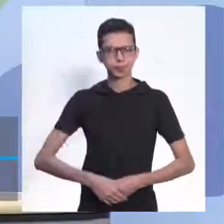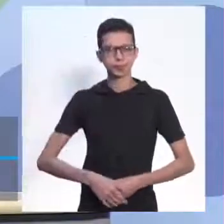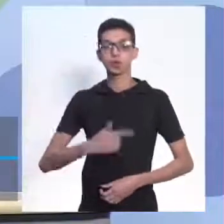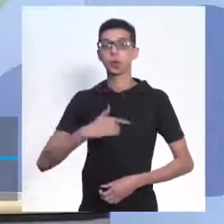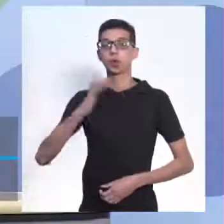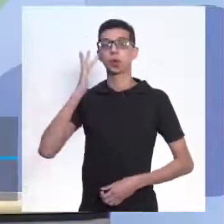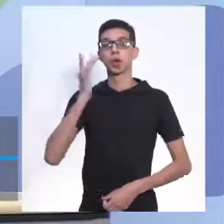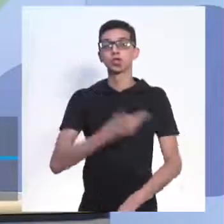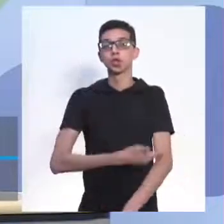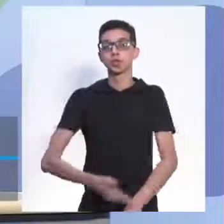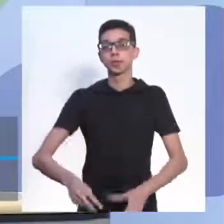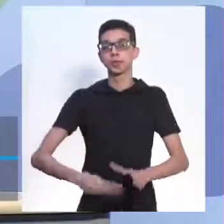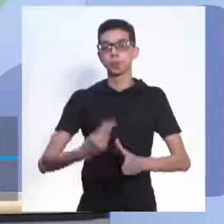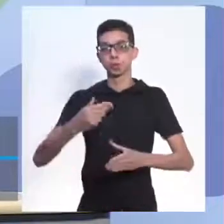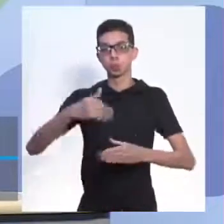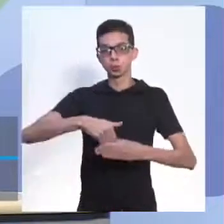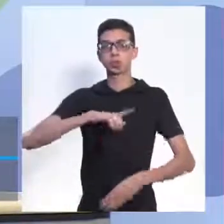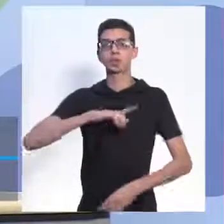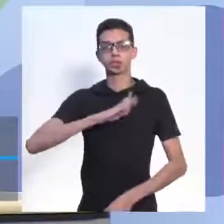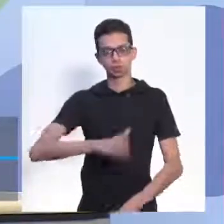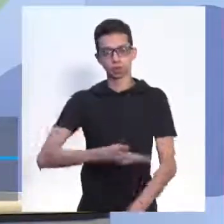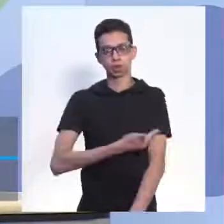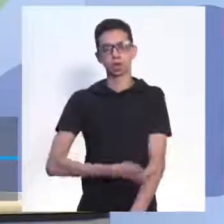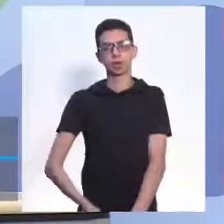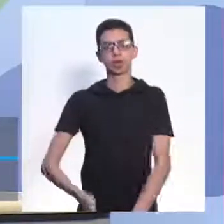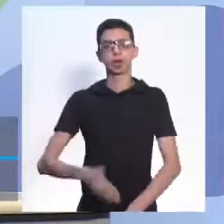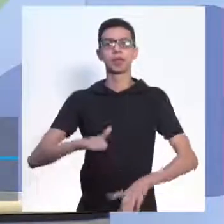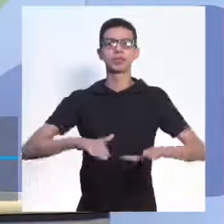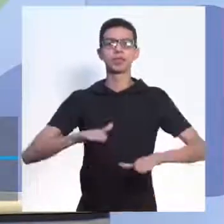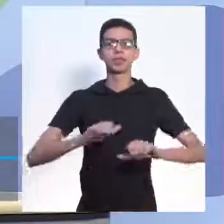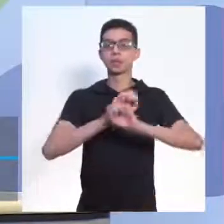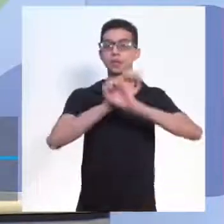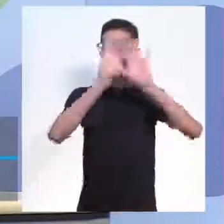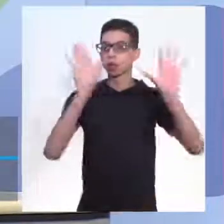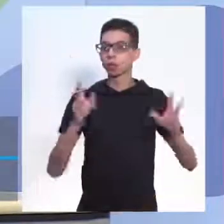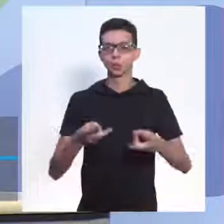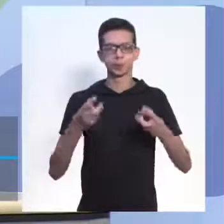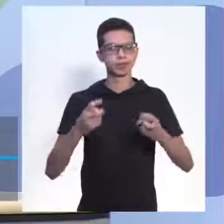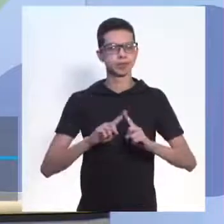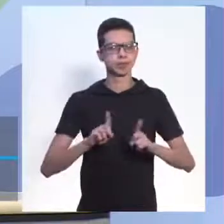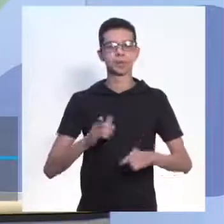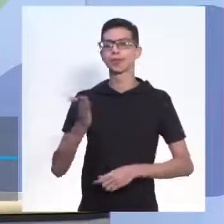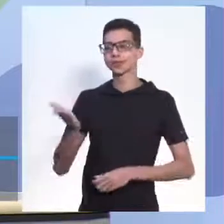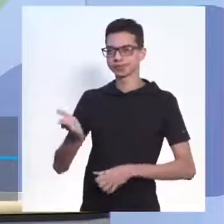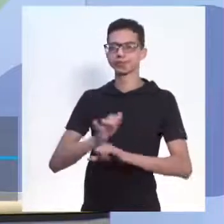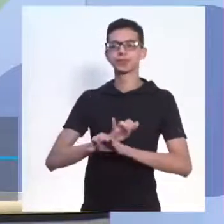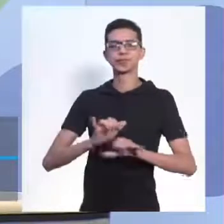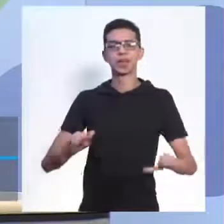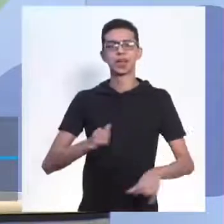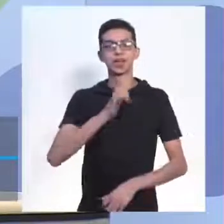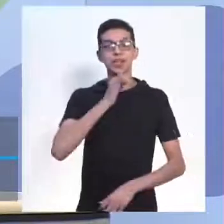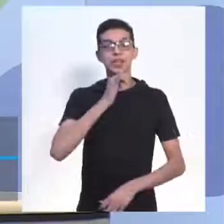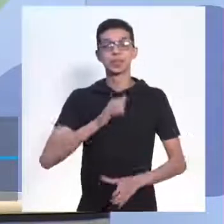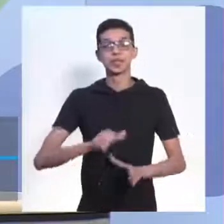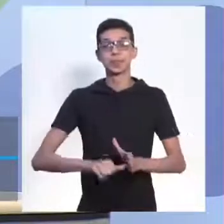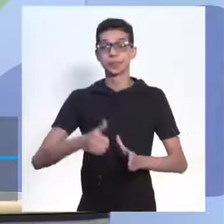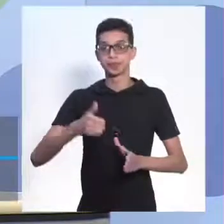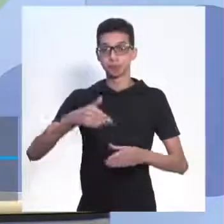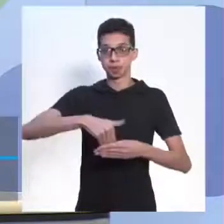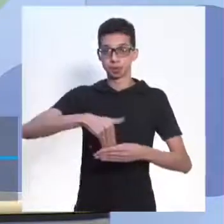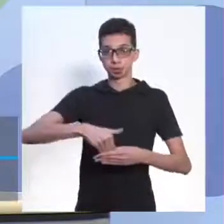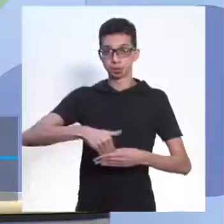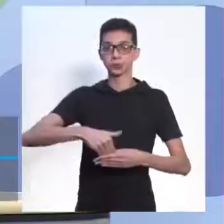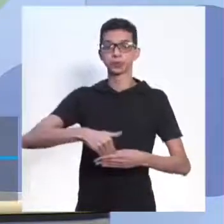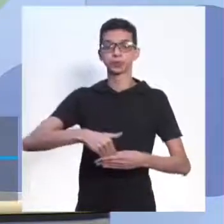esse negócio de ter segundo turno que às vezes talvez não fique claro justamente isso eu tô falando você na primeira no primeiro turno